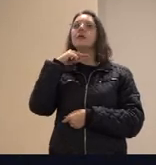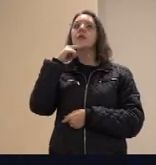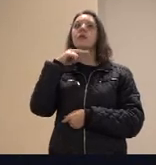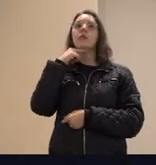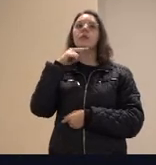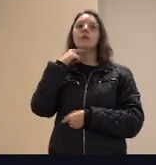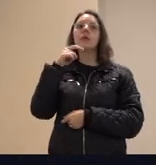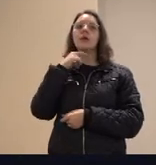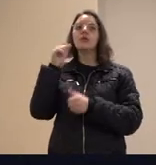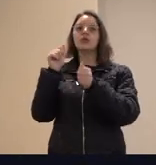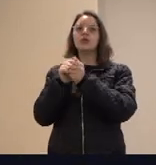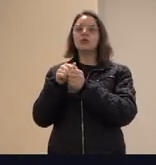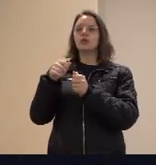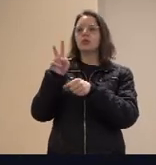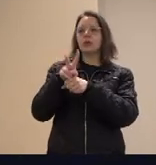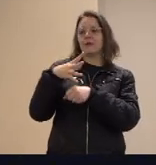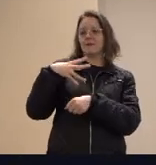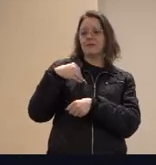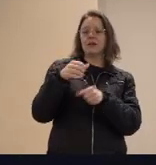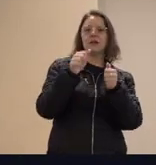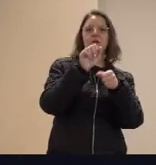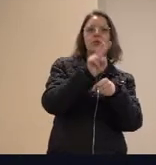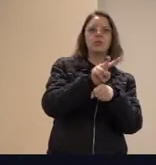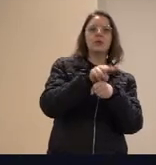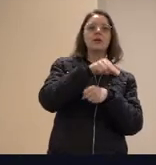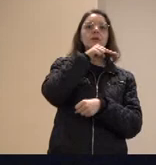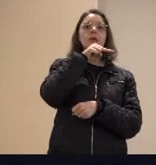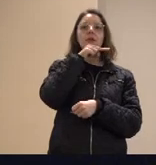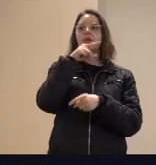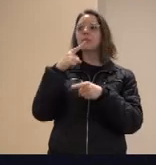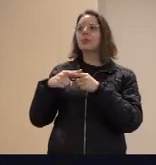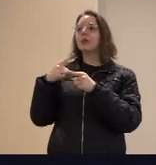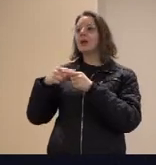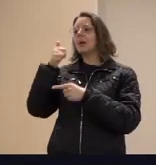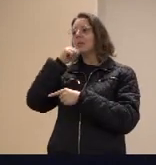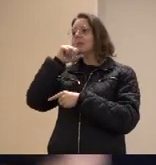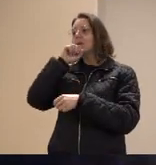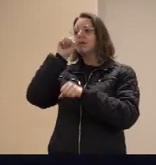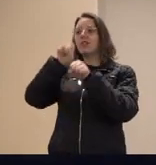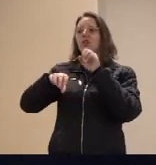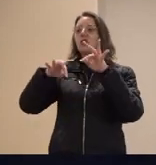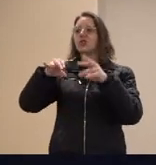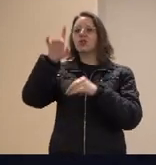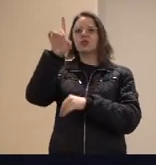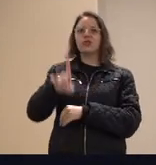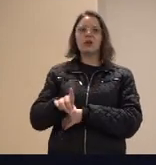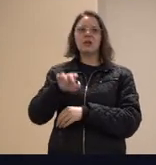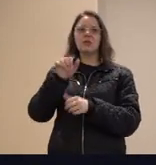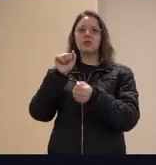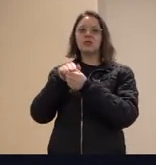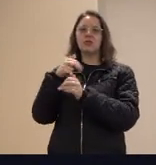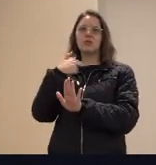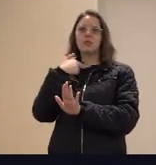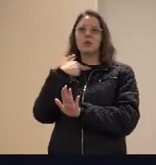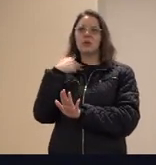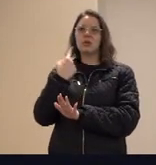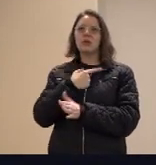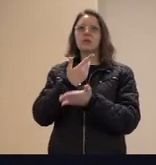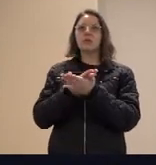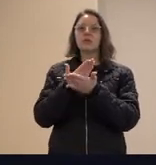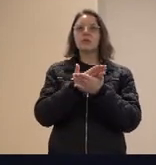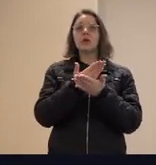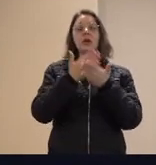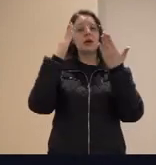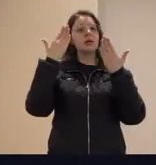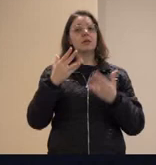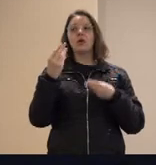conseguiu, desde que ela era criança, ela violou todos os direitos da filha. Então, com a mãe não tem condições de ficar. Então, ainda estamos estudando e